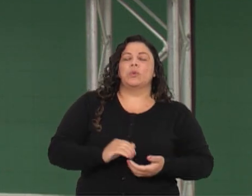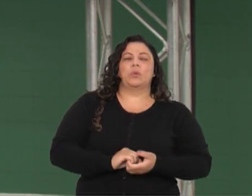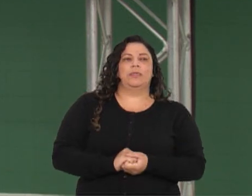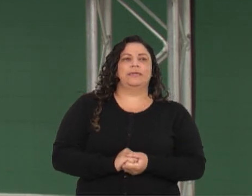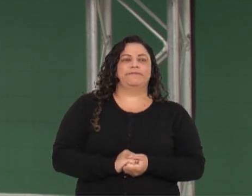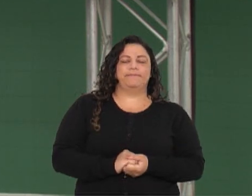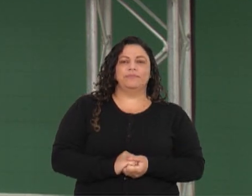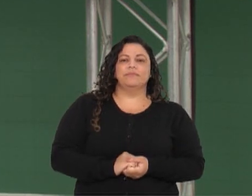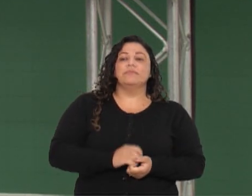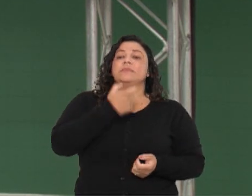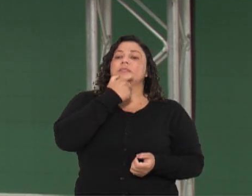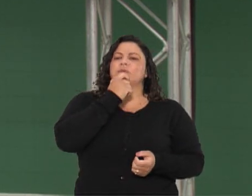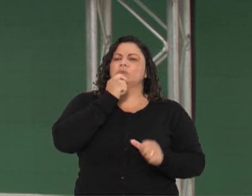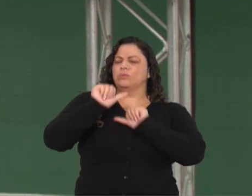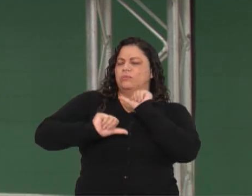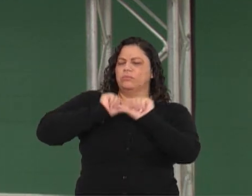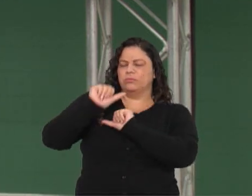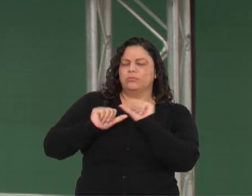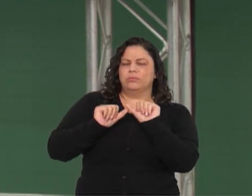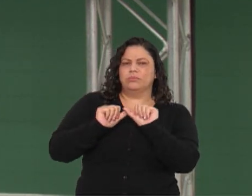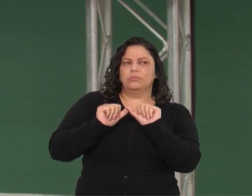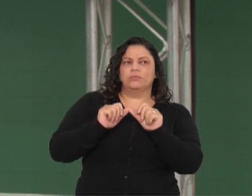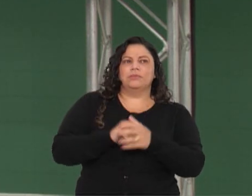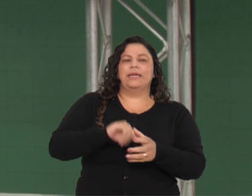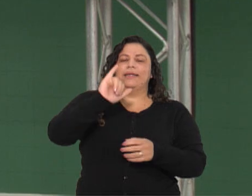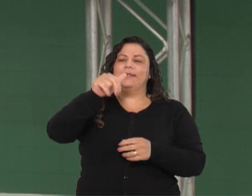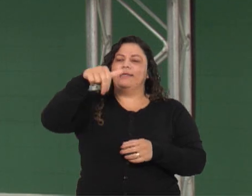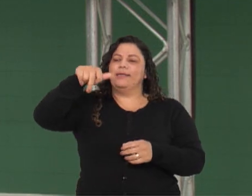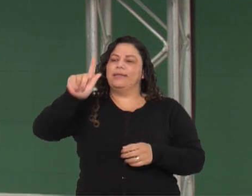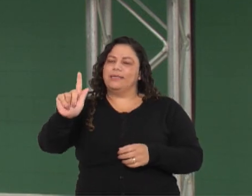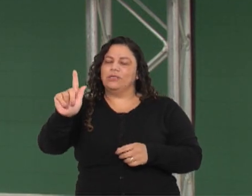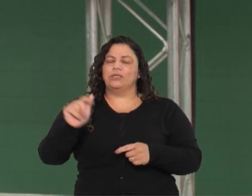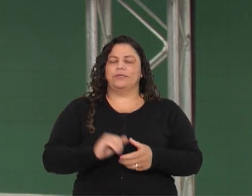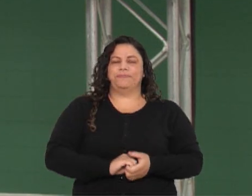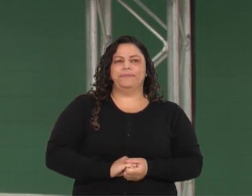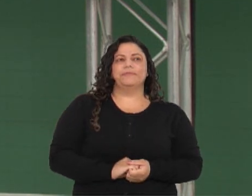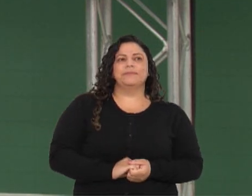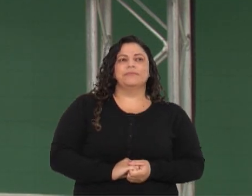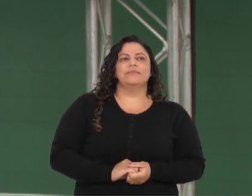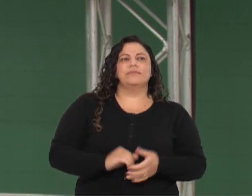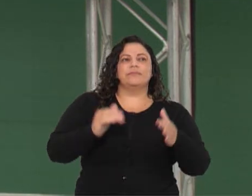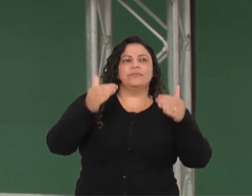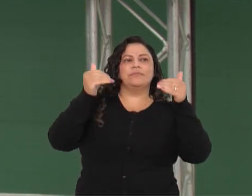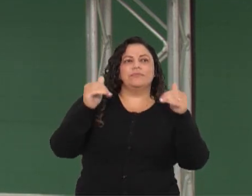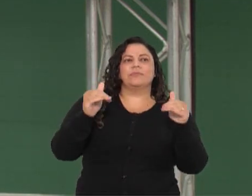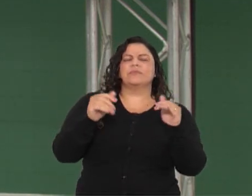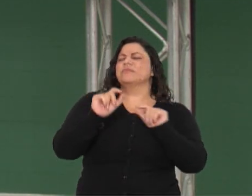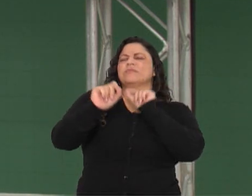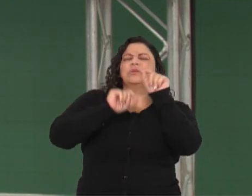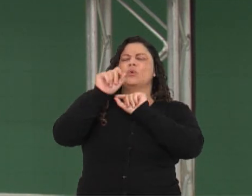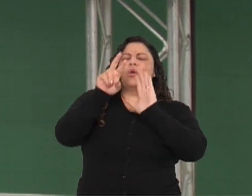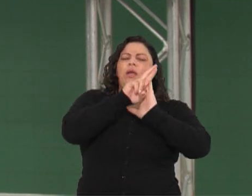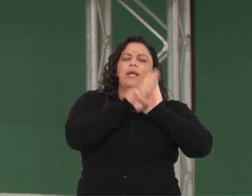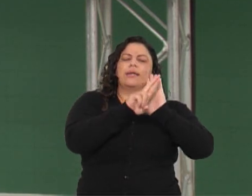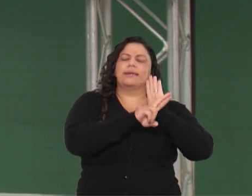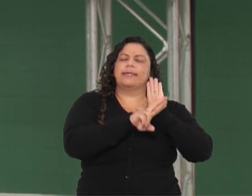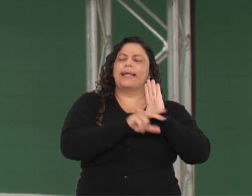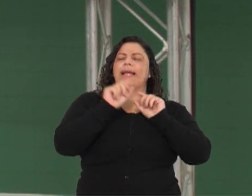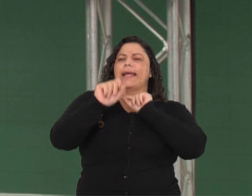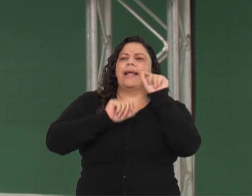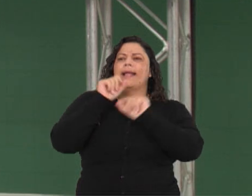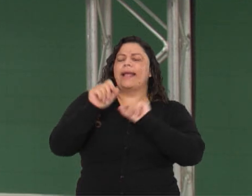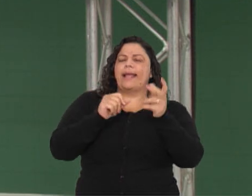no inglês a gente vai mudar para o ing, para o ing. E what is the rule? Qual que é a regra de formação